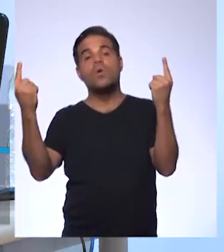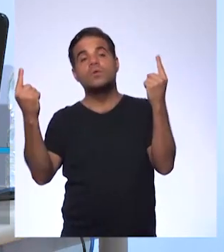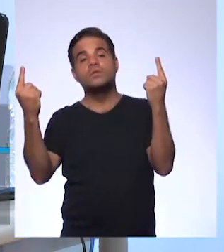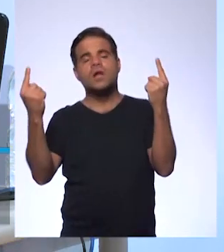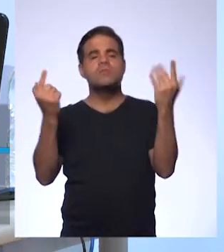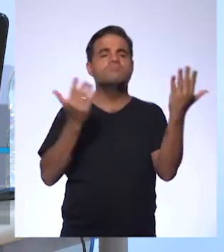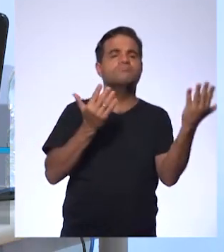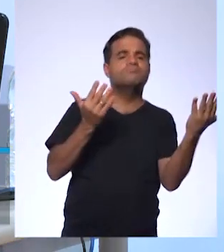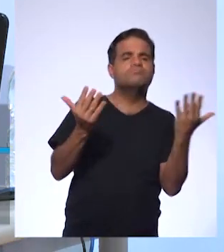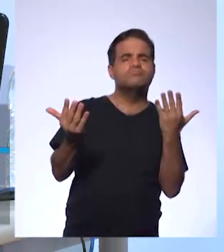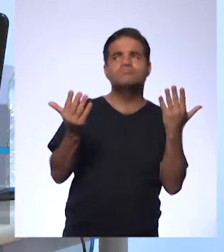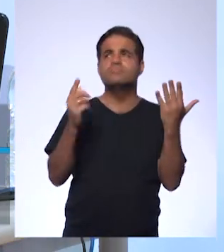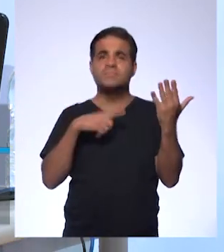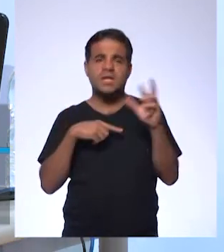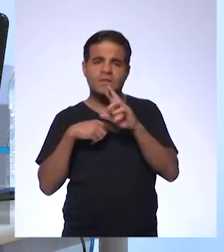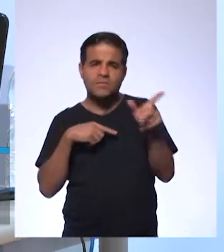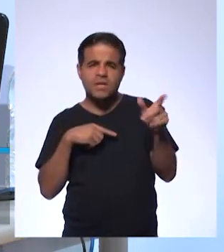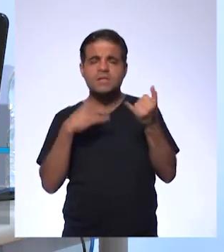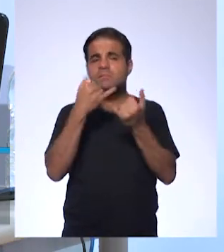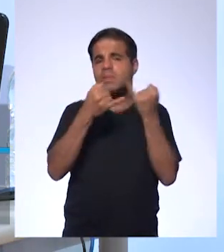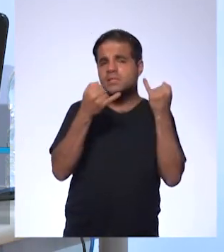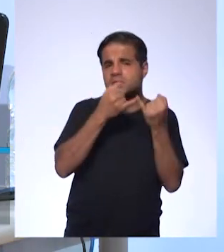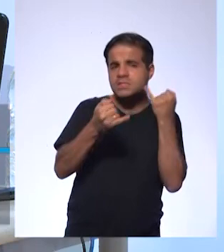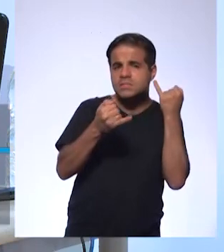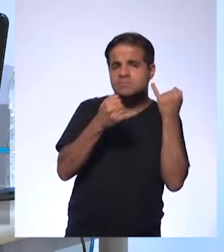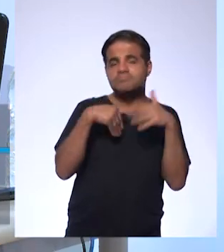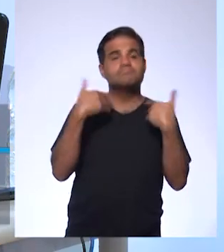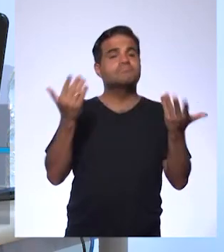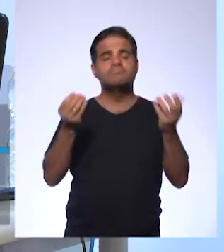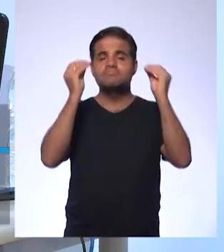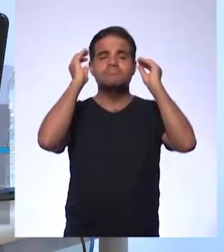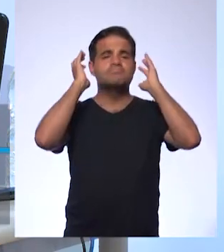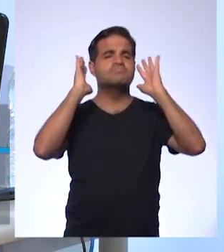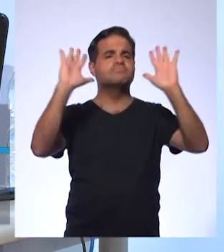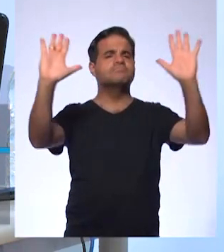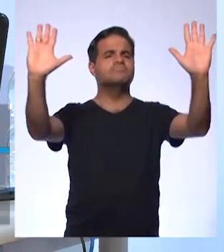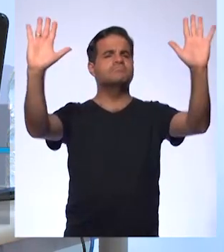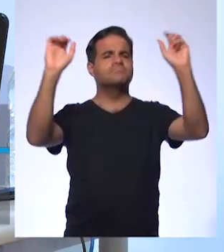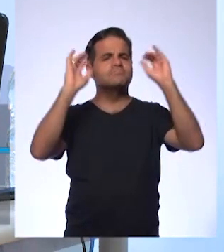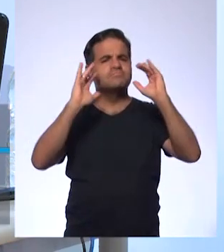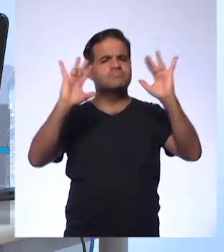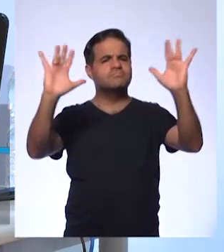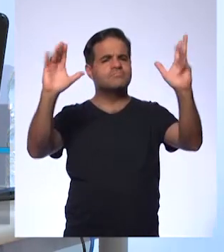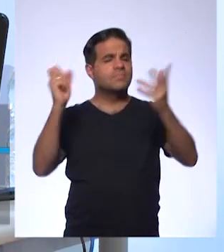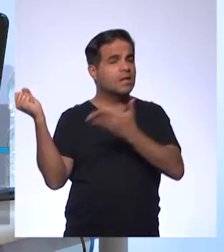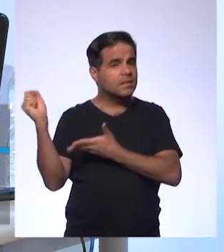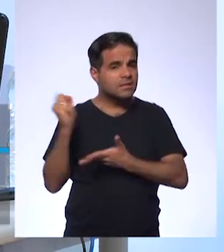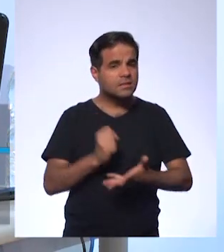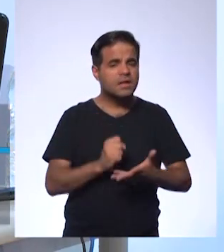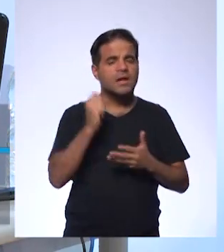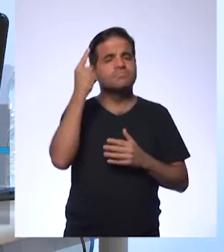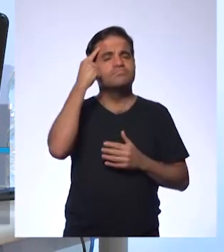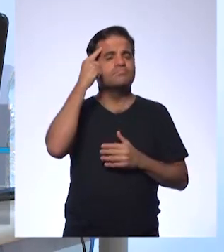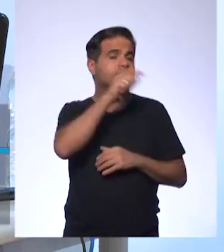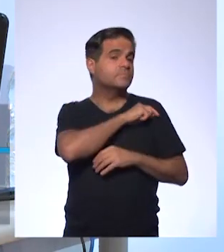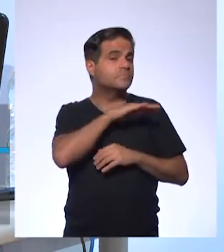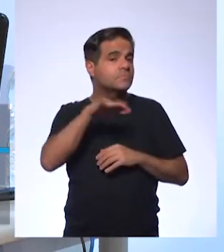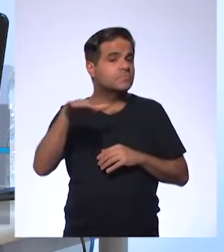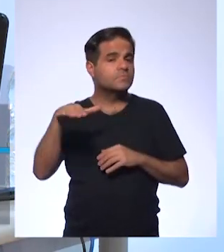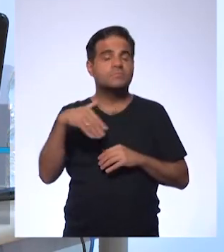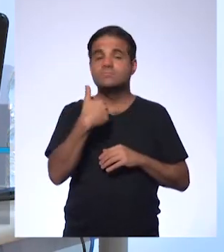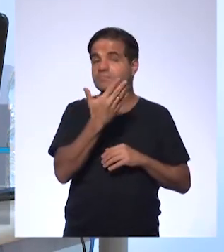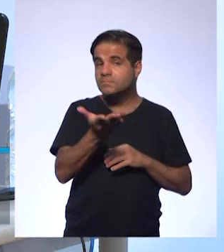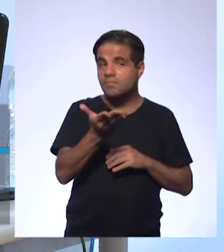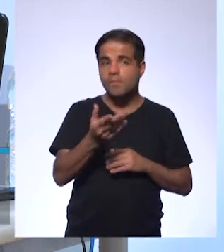outra e ver se tem diferenças ou semelhanças e que reflexão ela lhes traz, alunos. E aí, o que